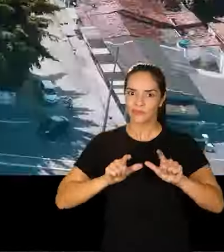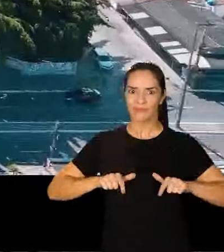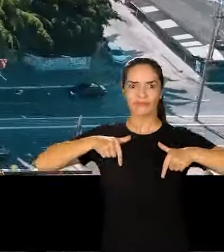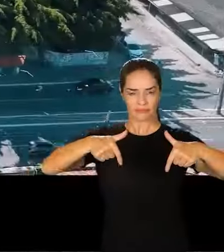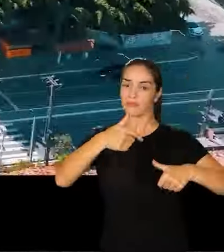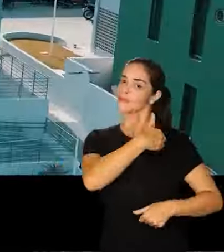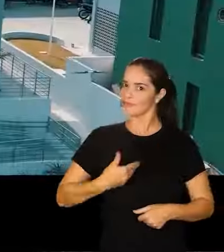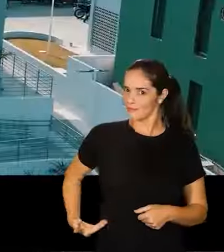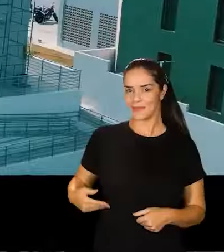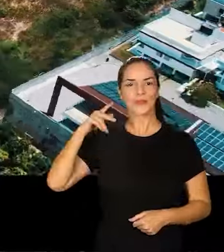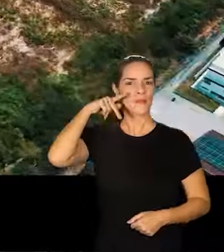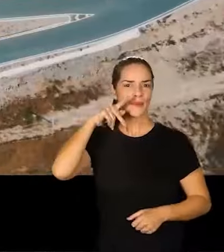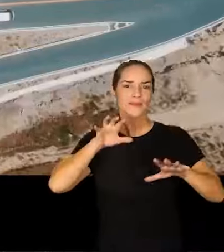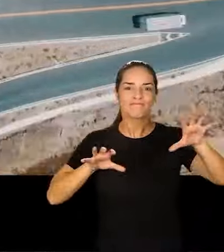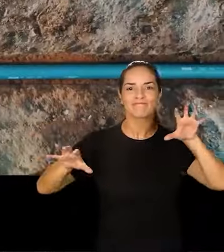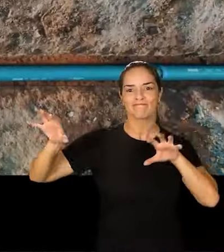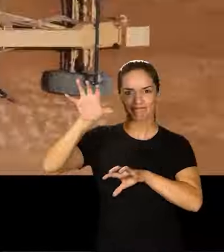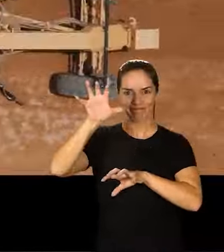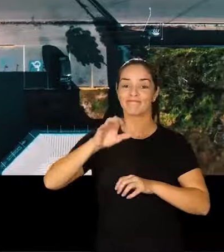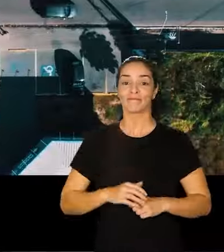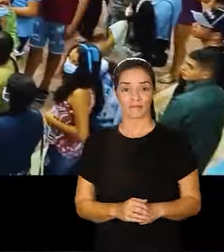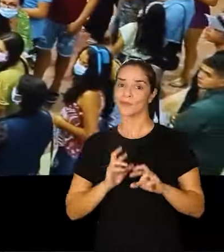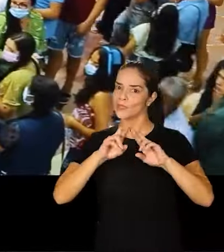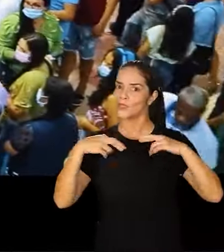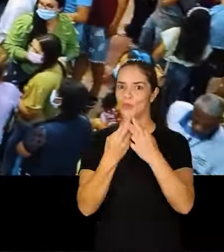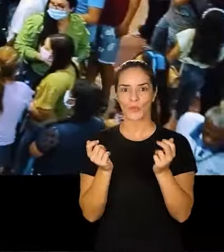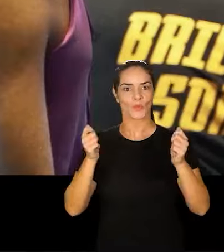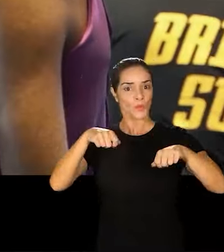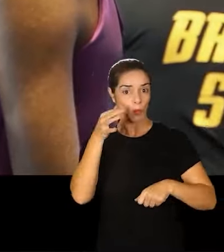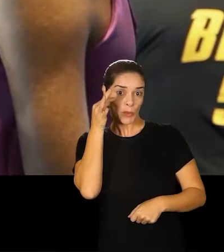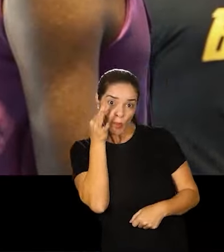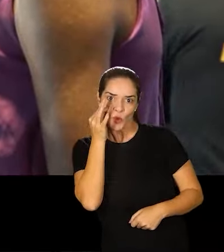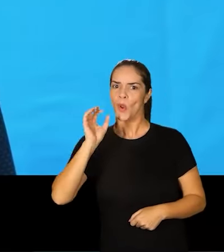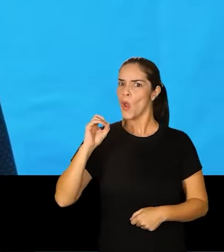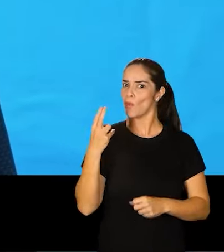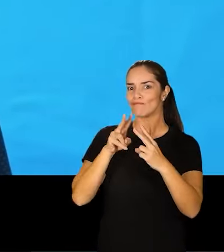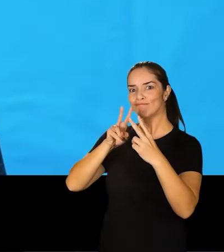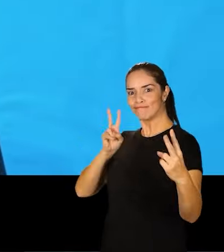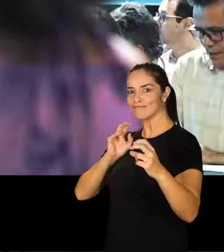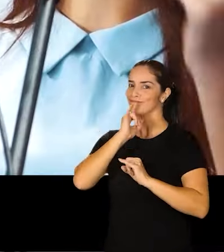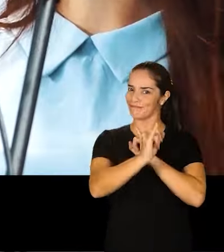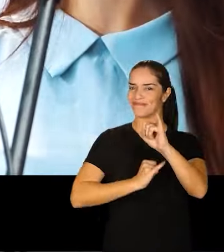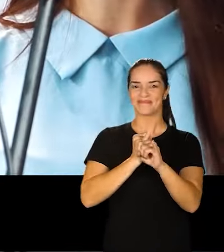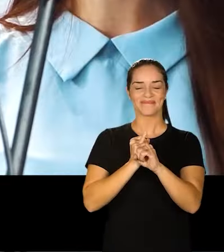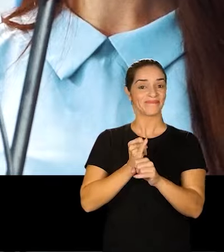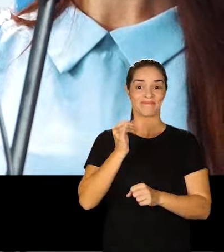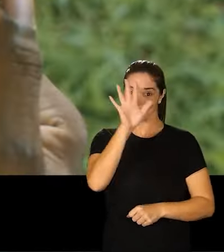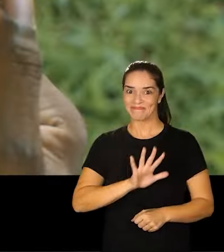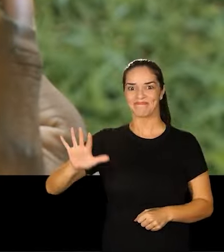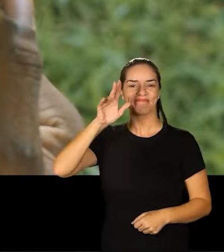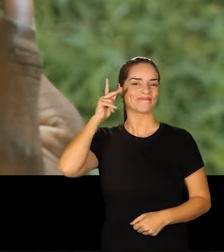serão feitas pelo Governo do Estado em todas as regiões. As plenárias acontecem presencialmente e pela internet para todo o